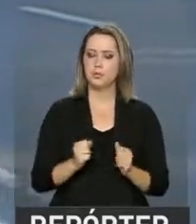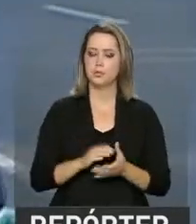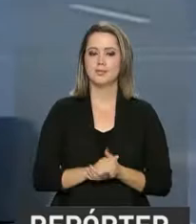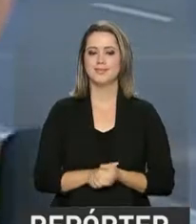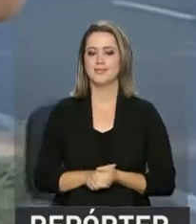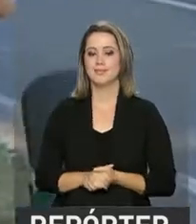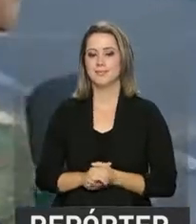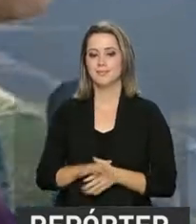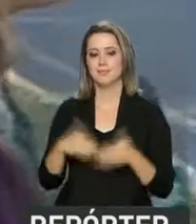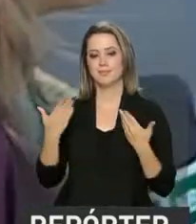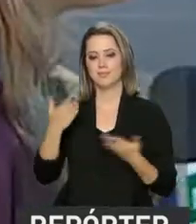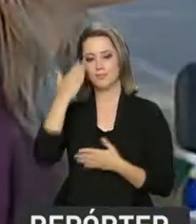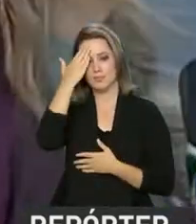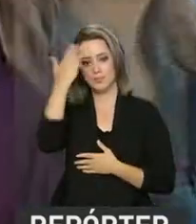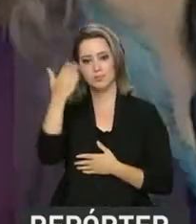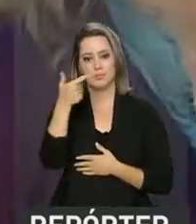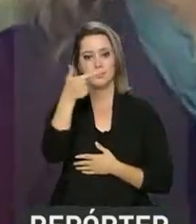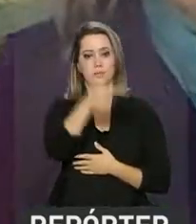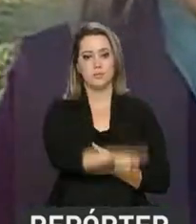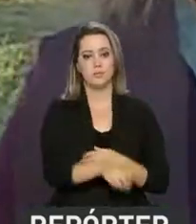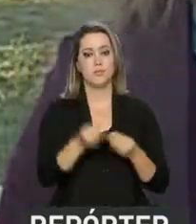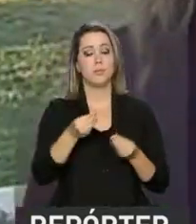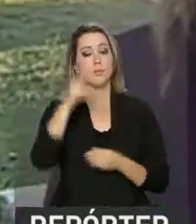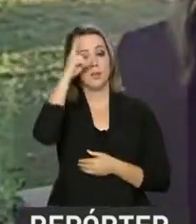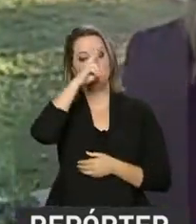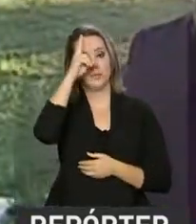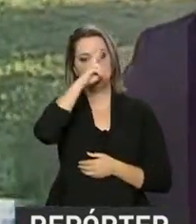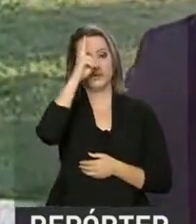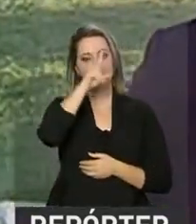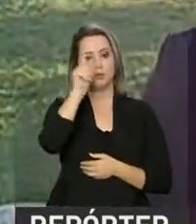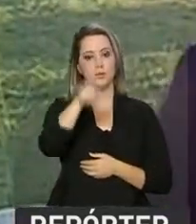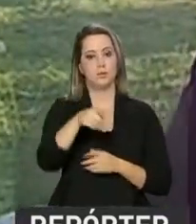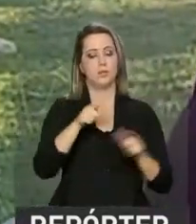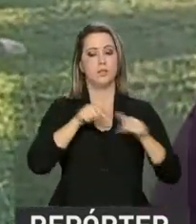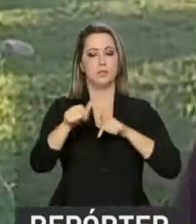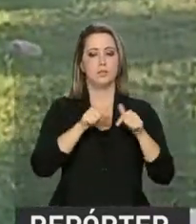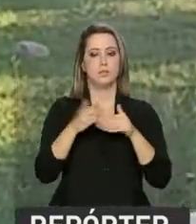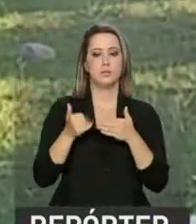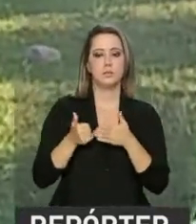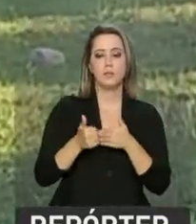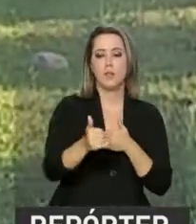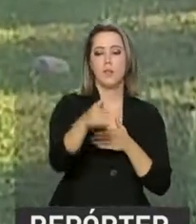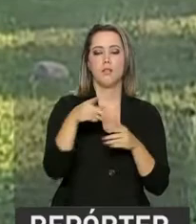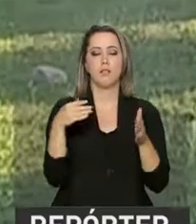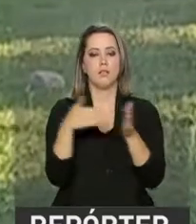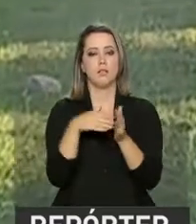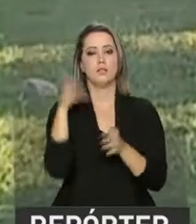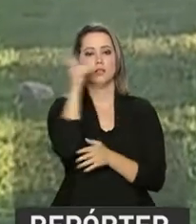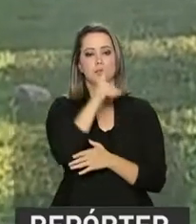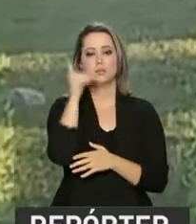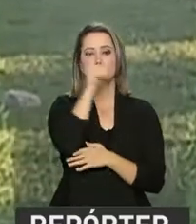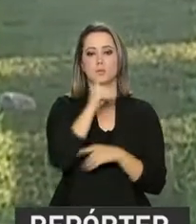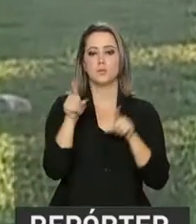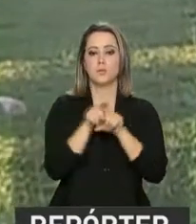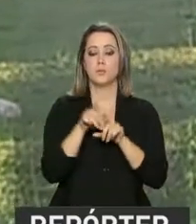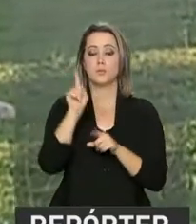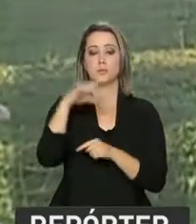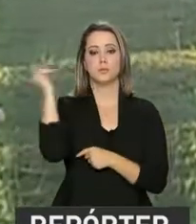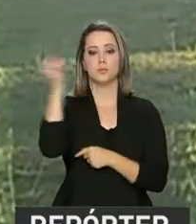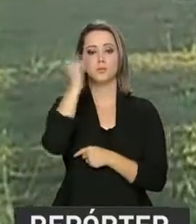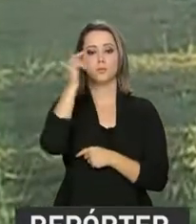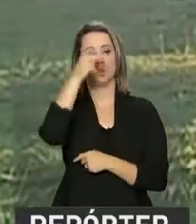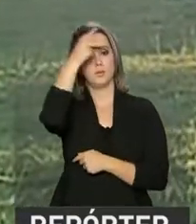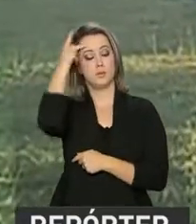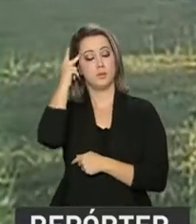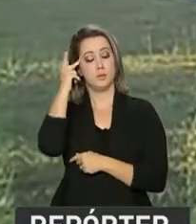diego obrigada mais uma vez lembrando aqui a operação segue até domingo é importante os motoristas ficarem